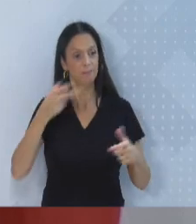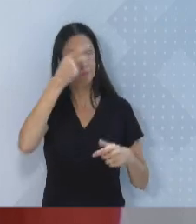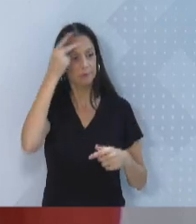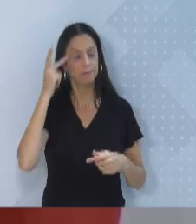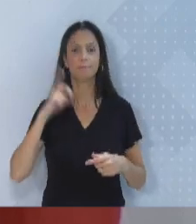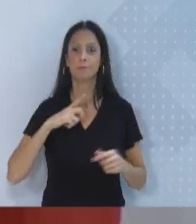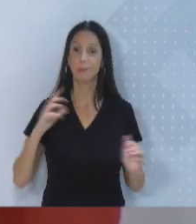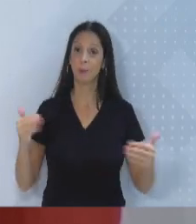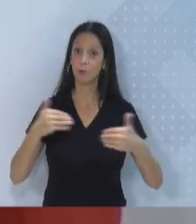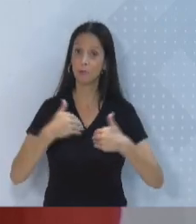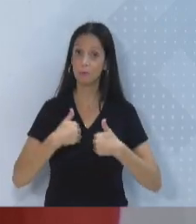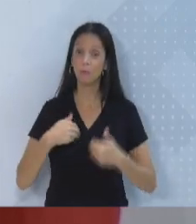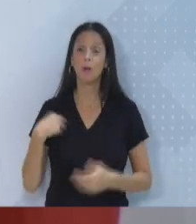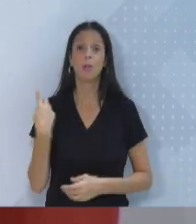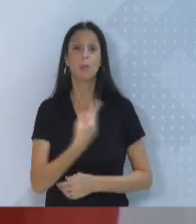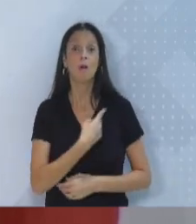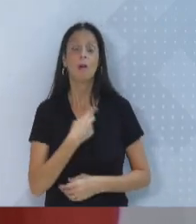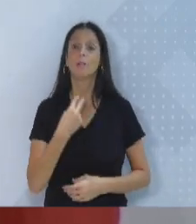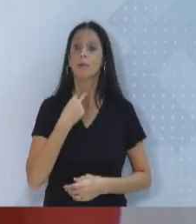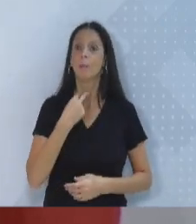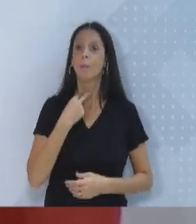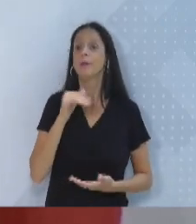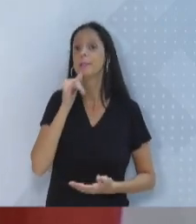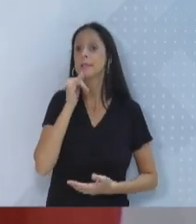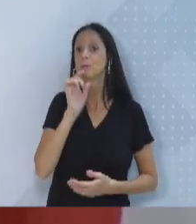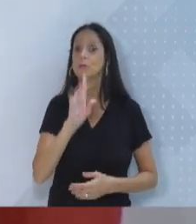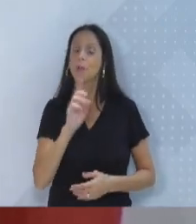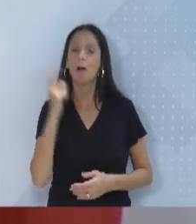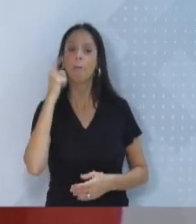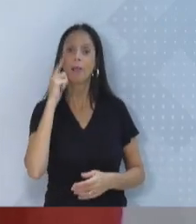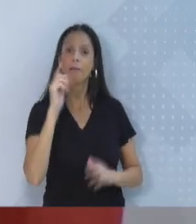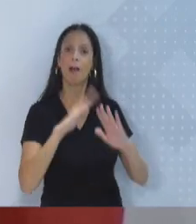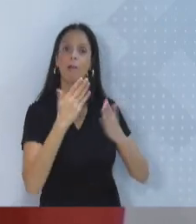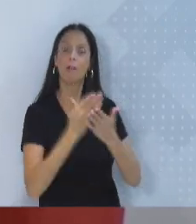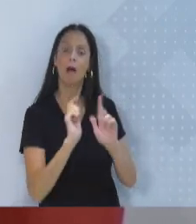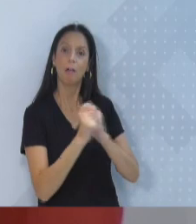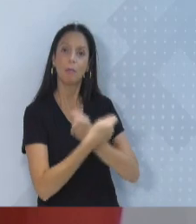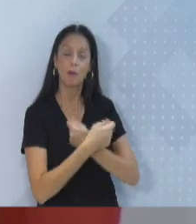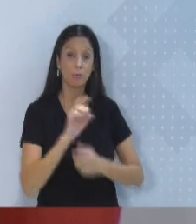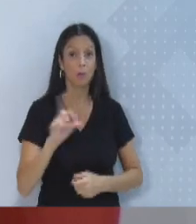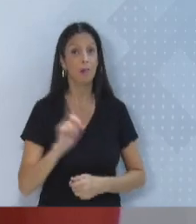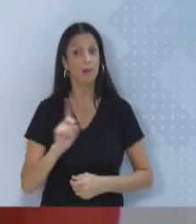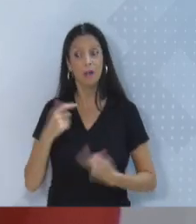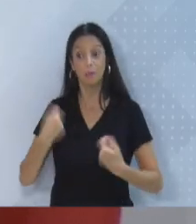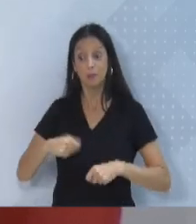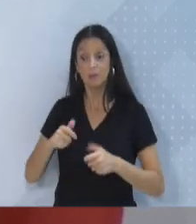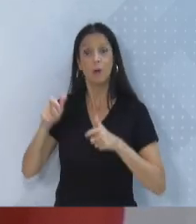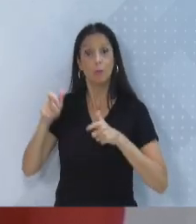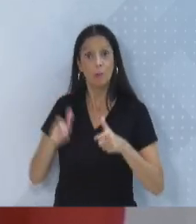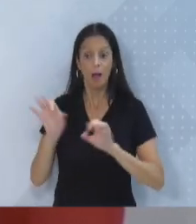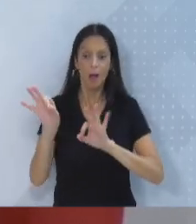diagnósticos, a gente não pode simplesmente pensar em adaptar, a gente tem que adequar esses